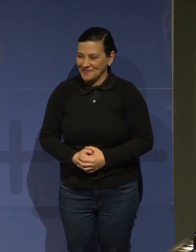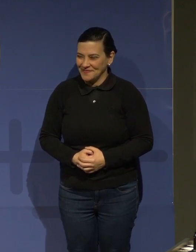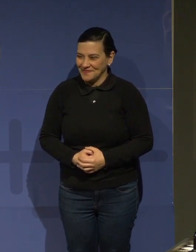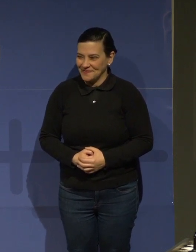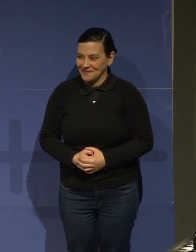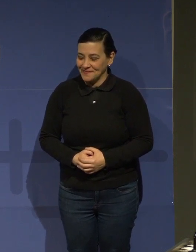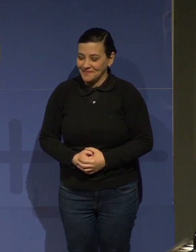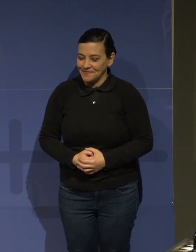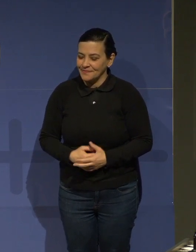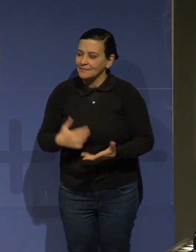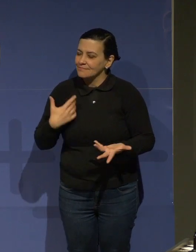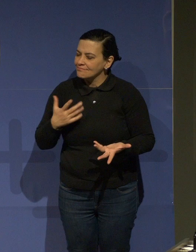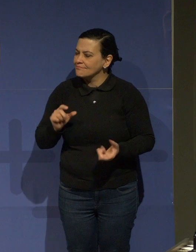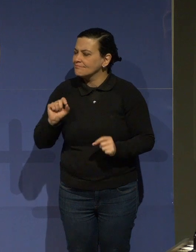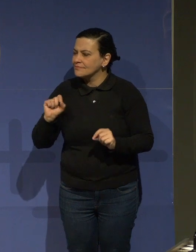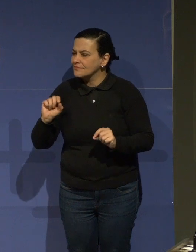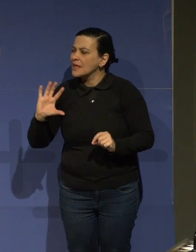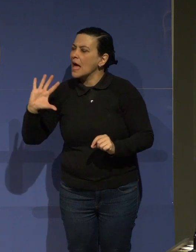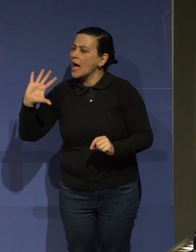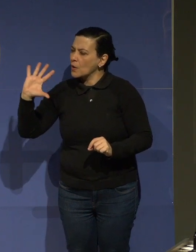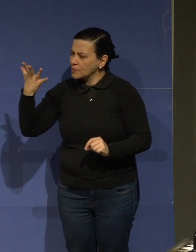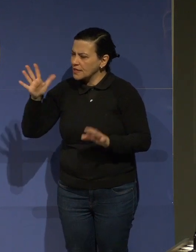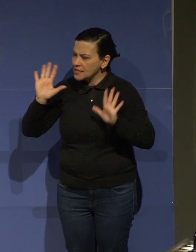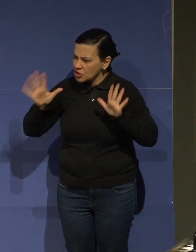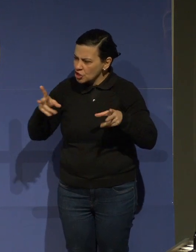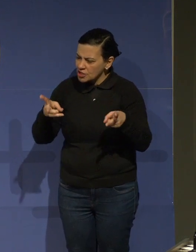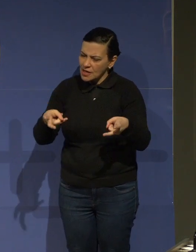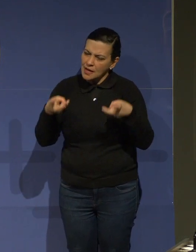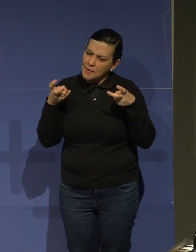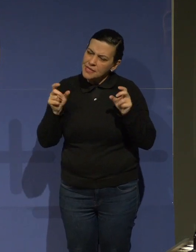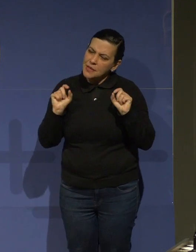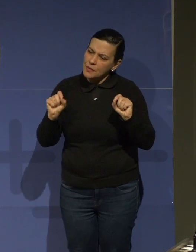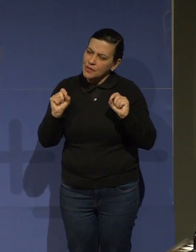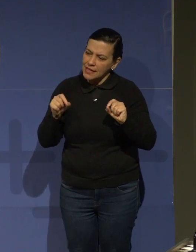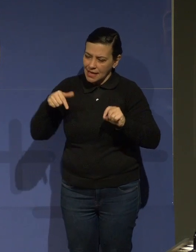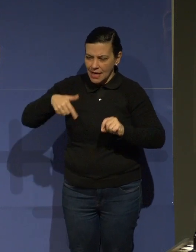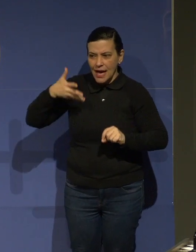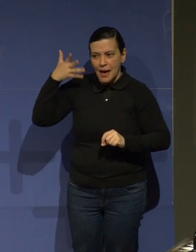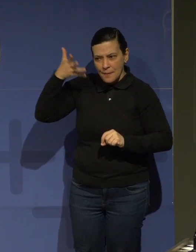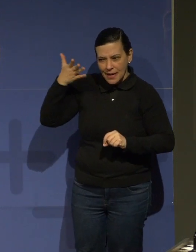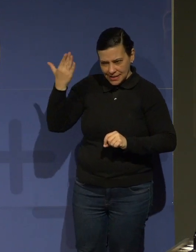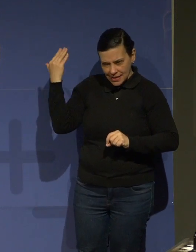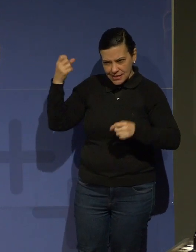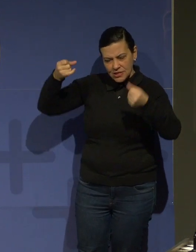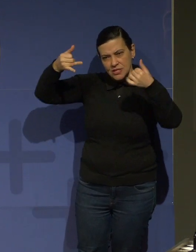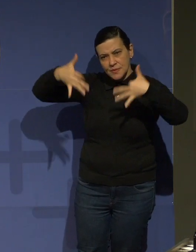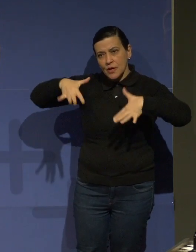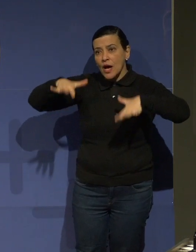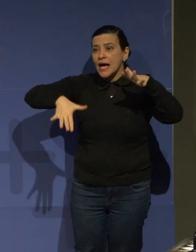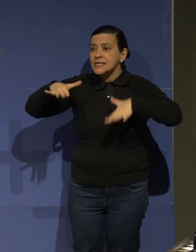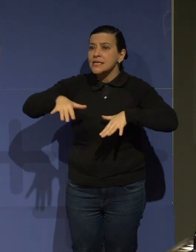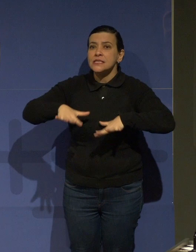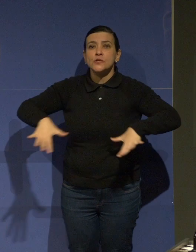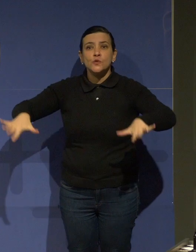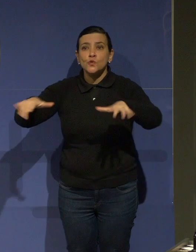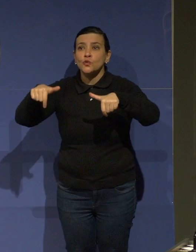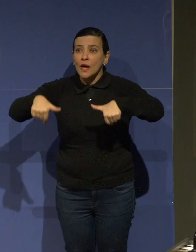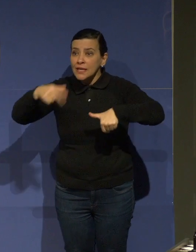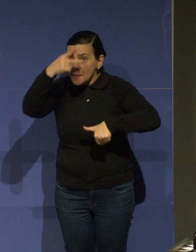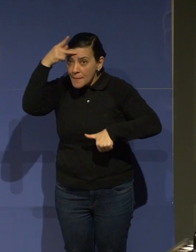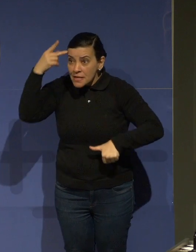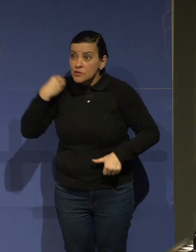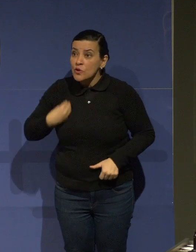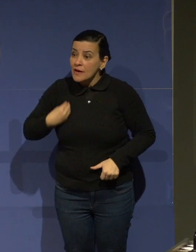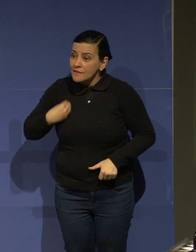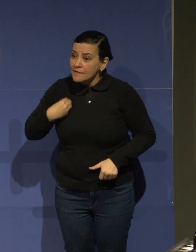Uma das coisas que sempre acontece, vocês já viram aqui na nossa palestra anterior, vamos supor que as pessoas estão convencidas com